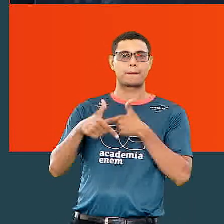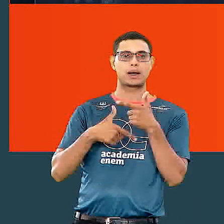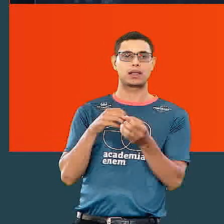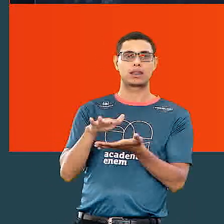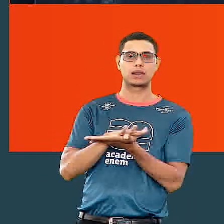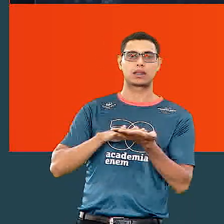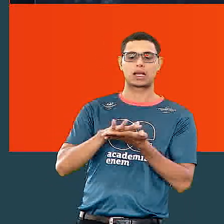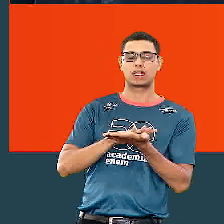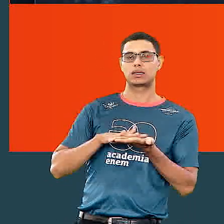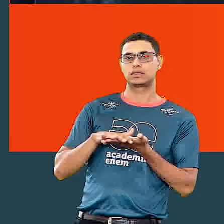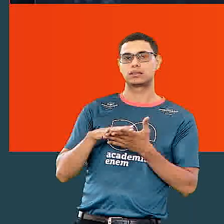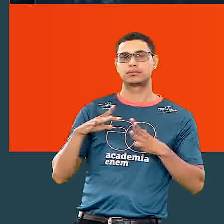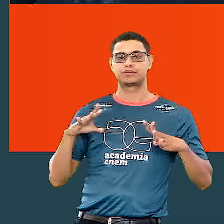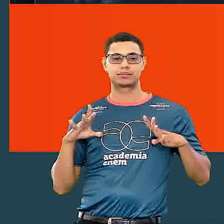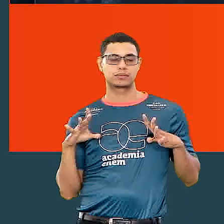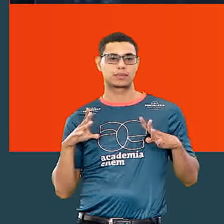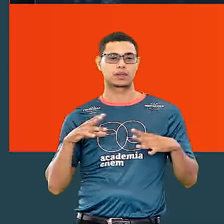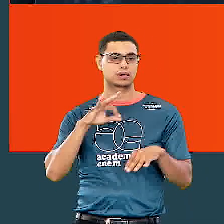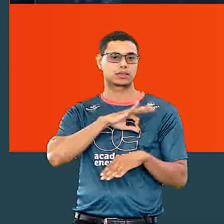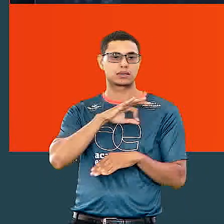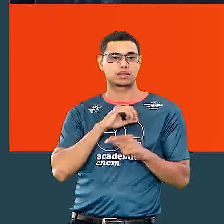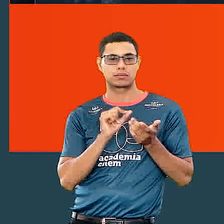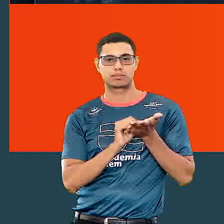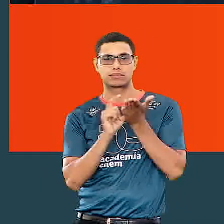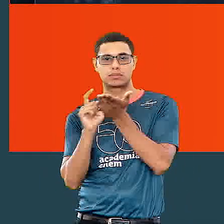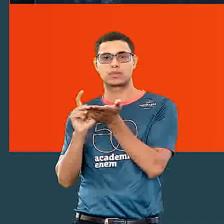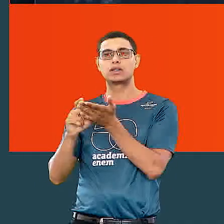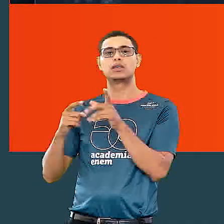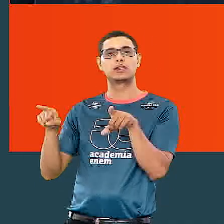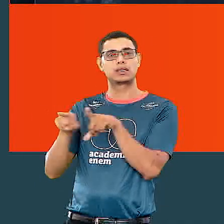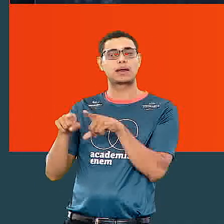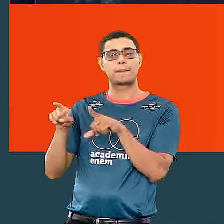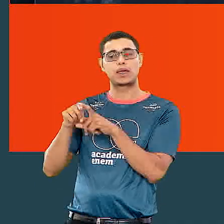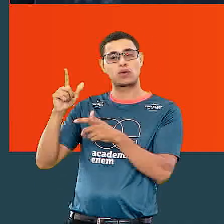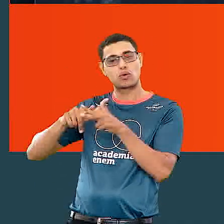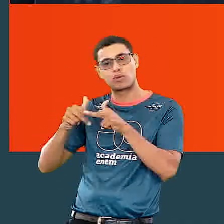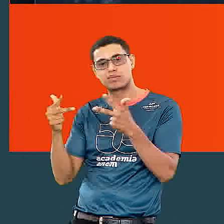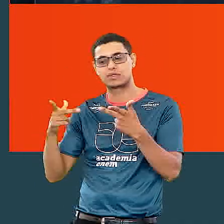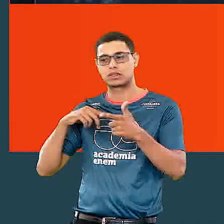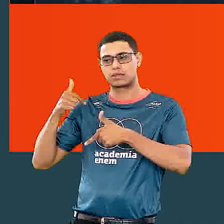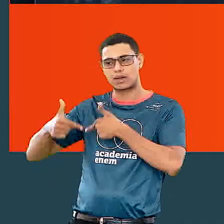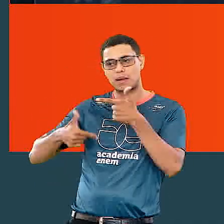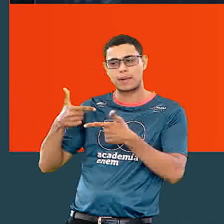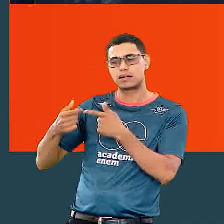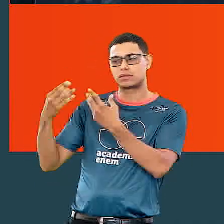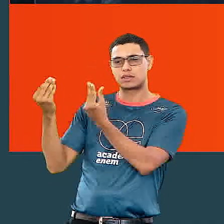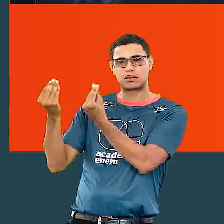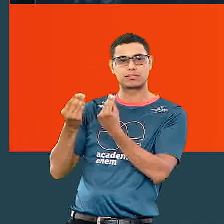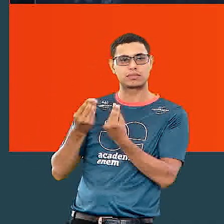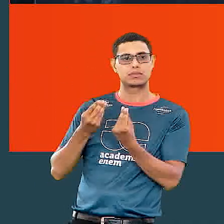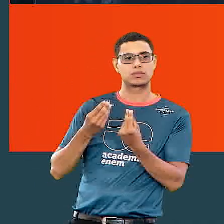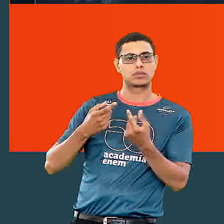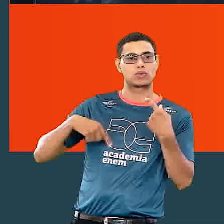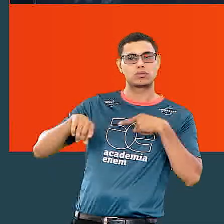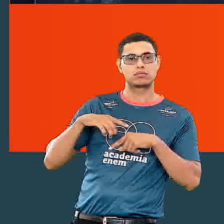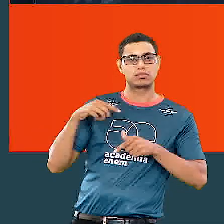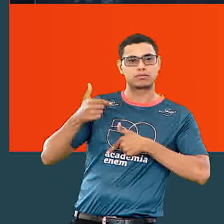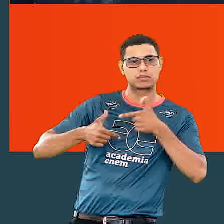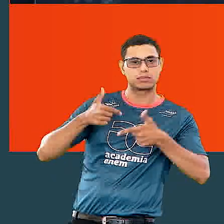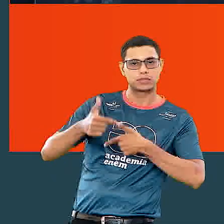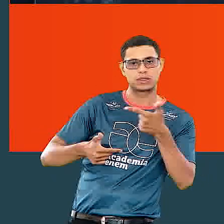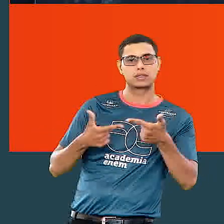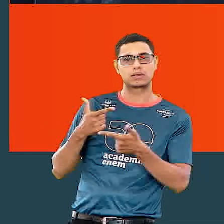e disse, só volto quando o salário melhorar e as condições que vocês dão para os franceses forem dadas para nós